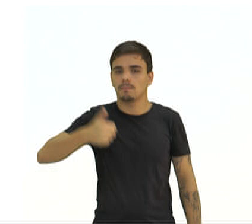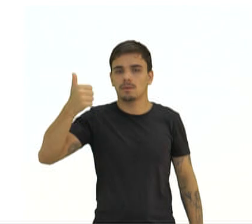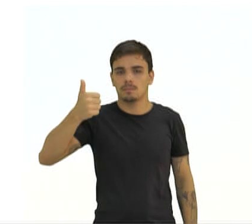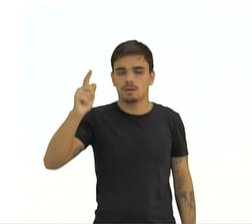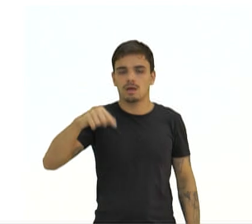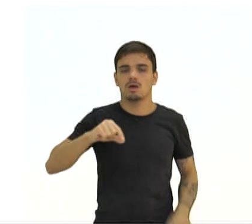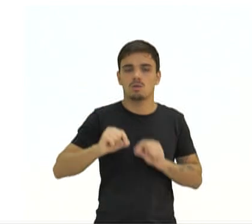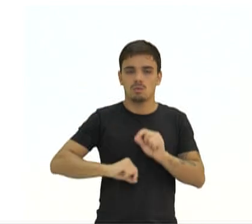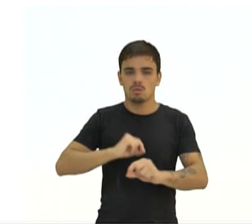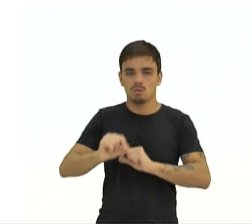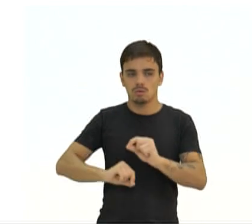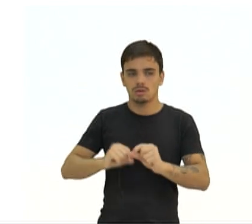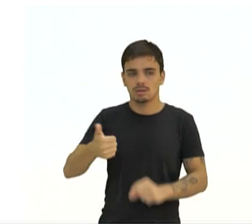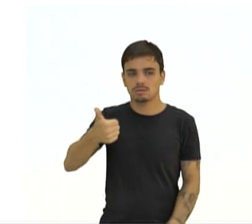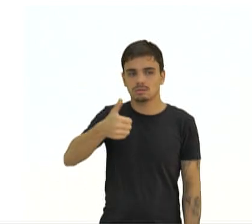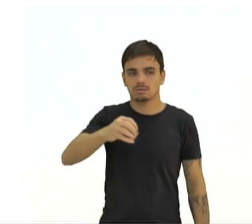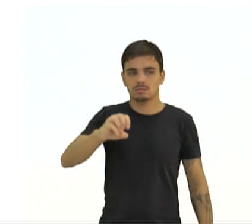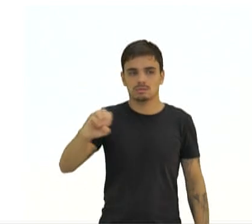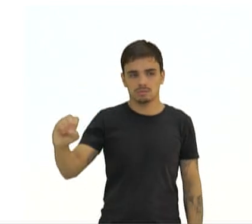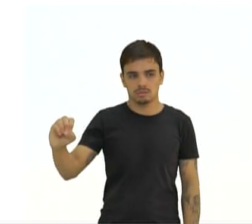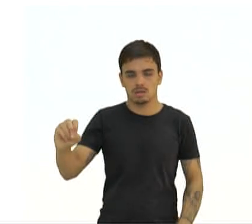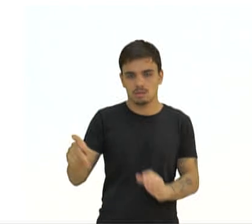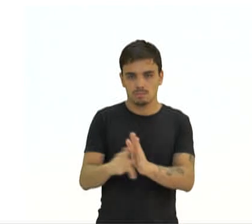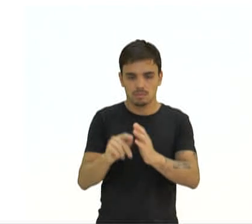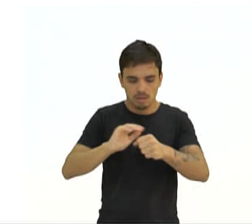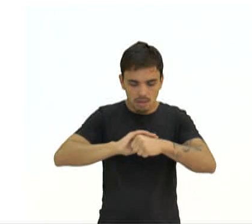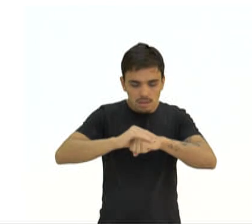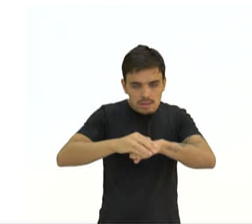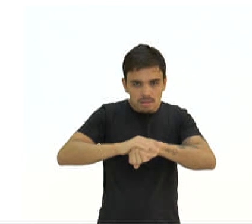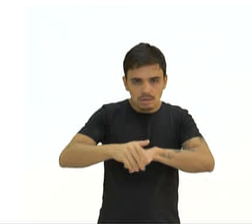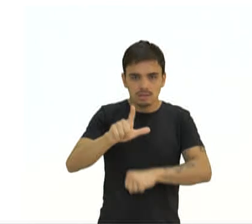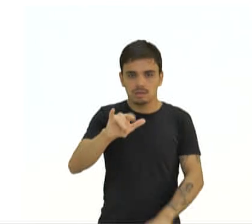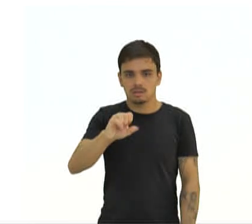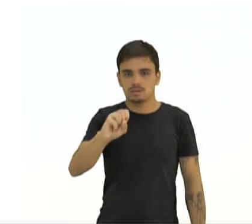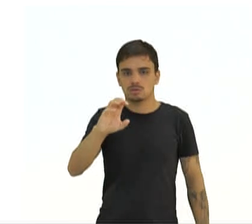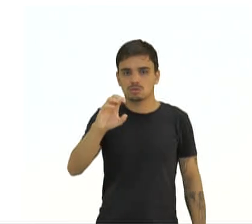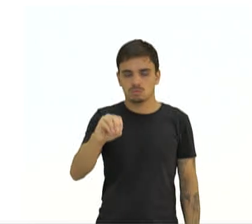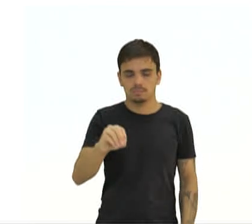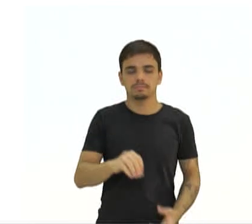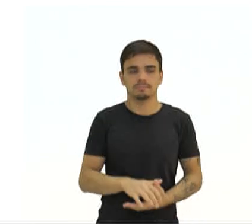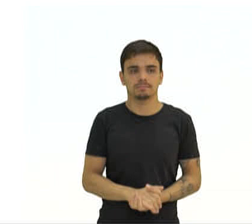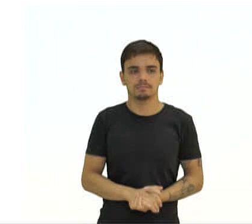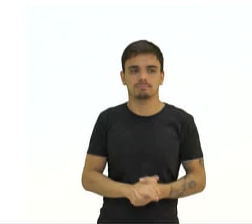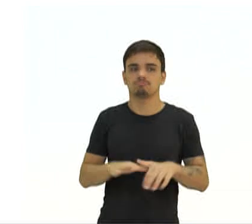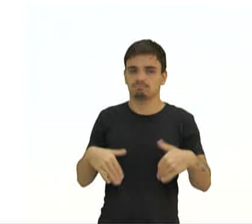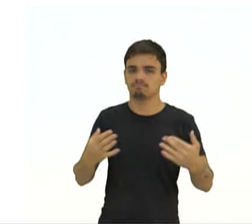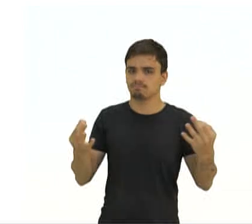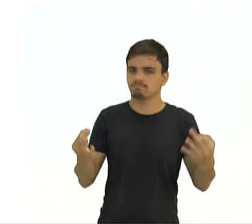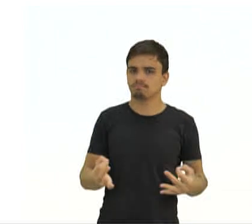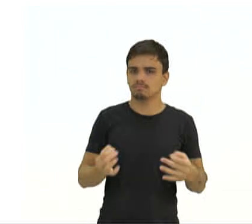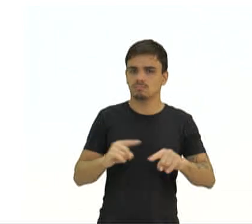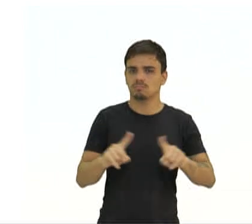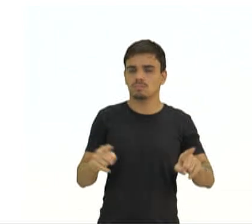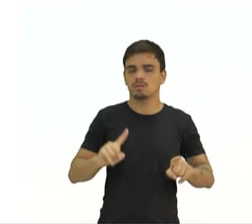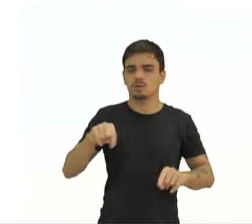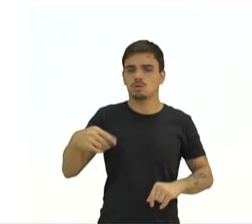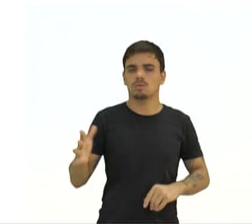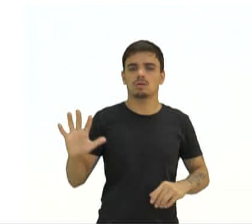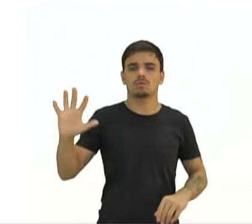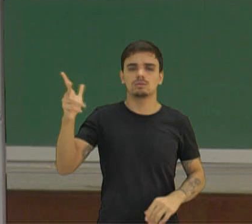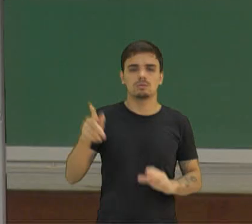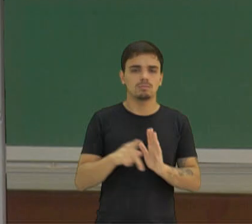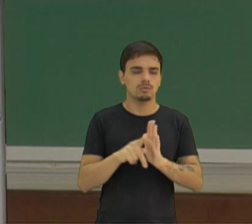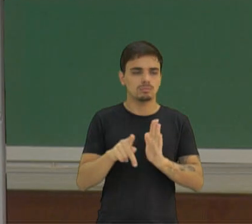foi 100% a presença da semente da coloração Luiza tá certo mas quando